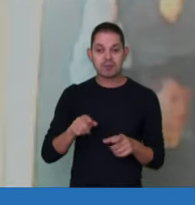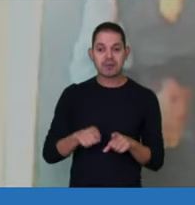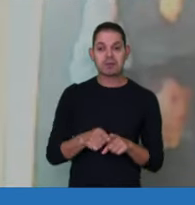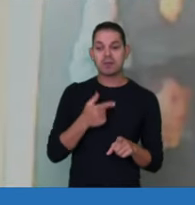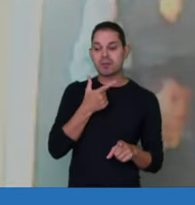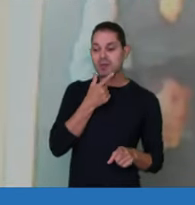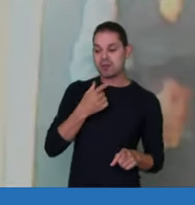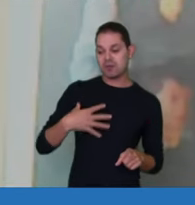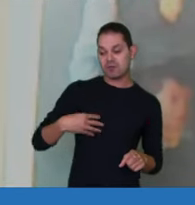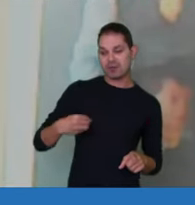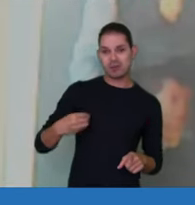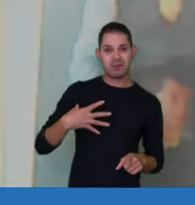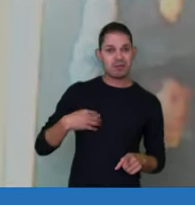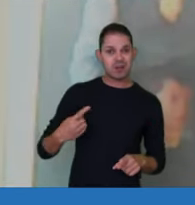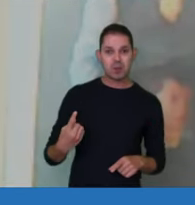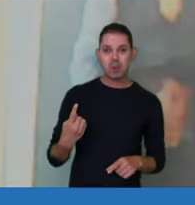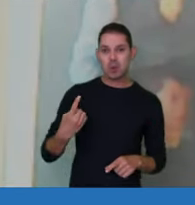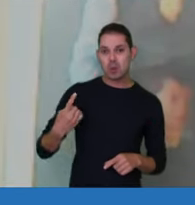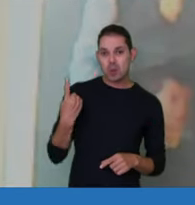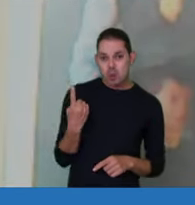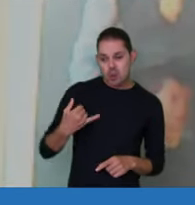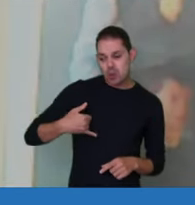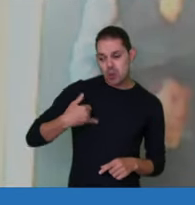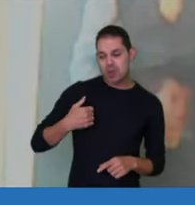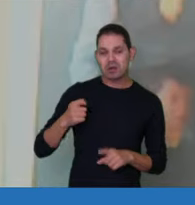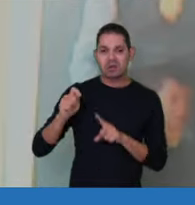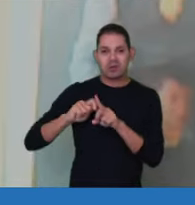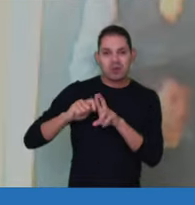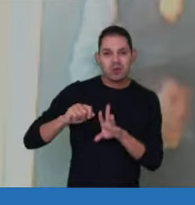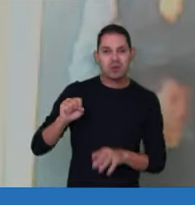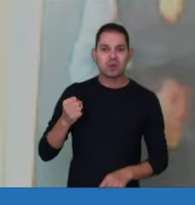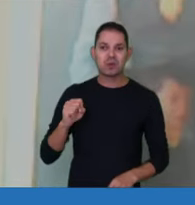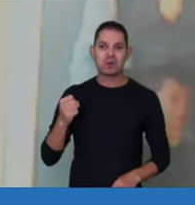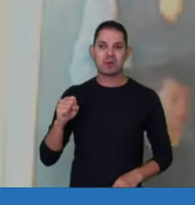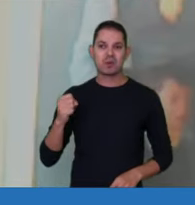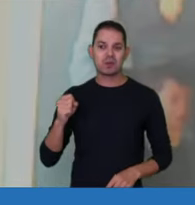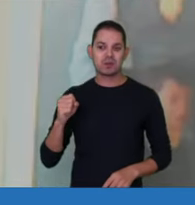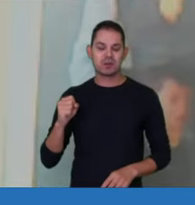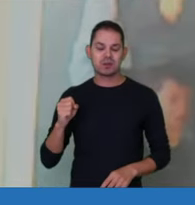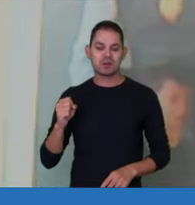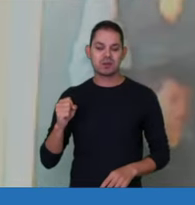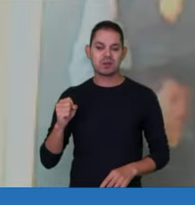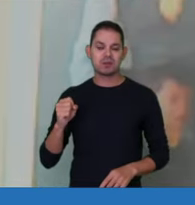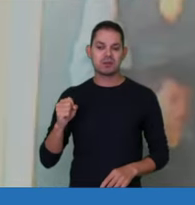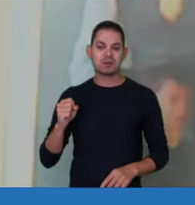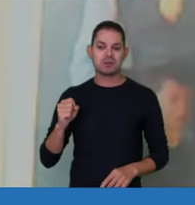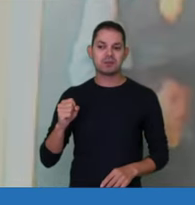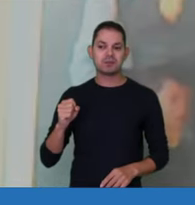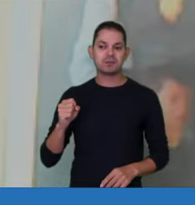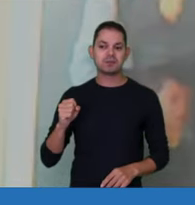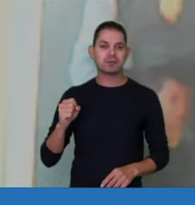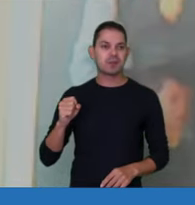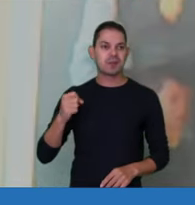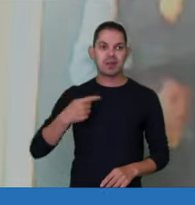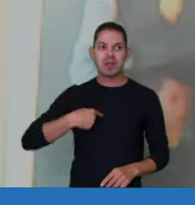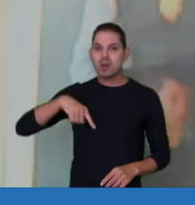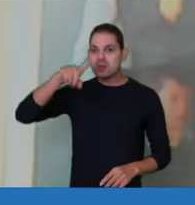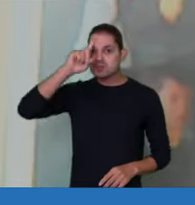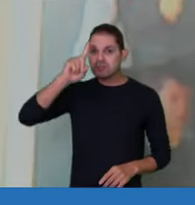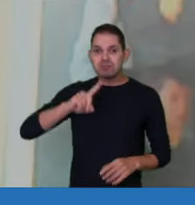tinha 1 ano e 8 meses. Eu não faço qualquer noção se meu